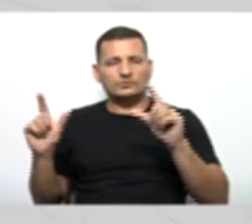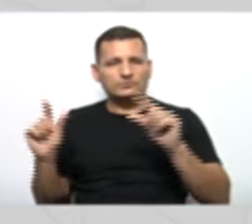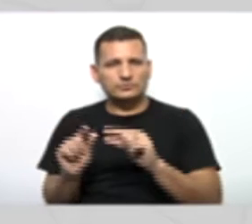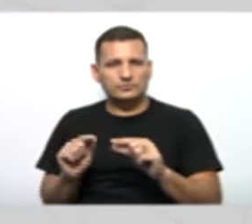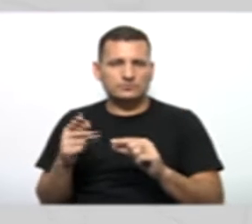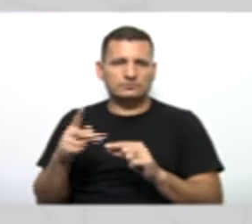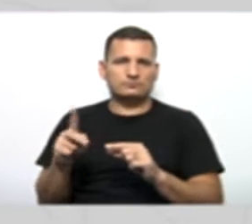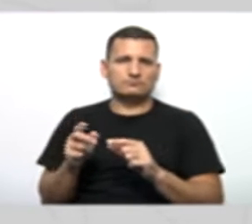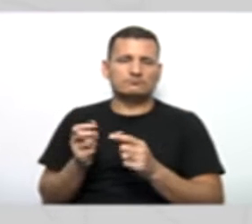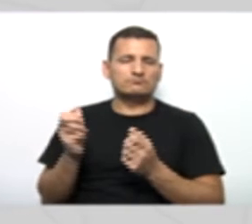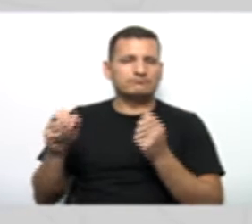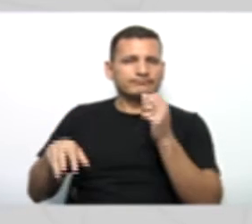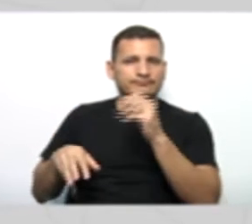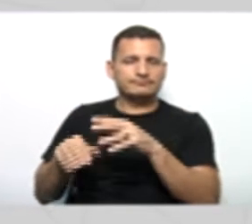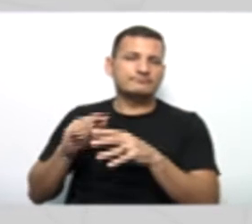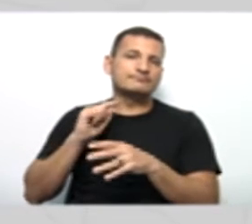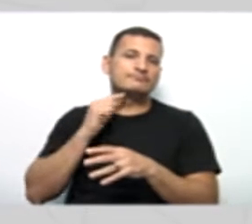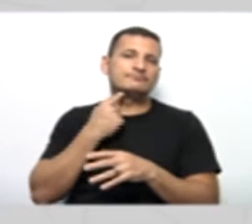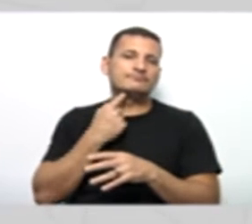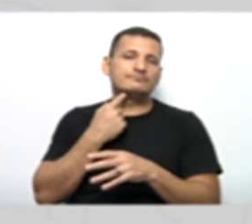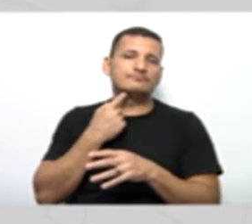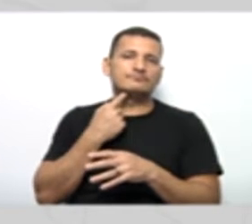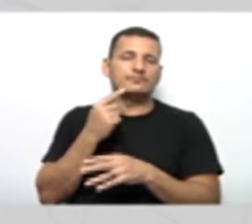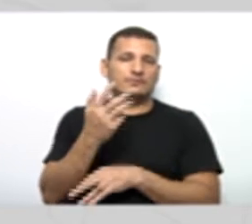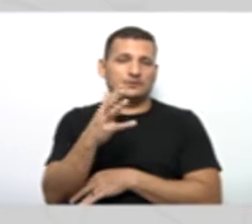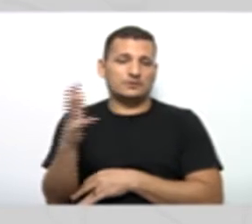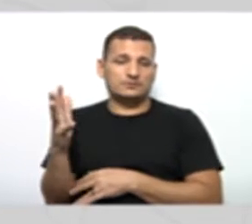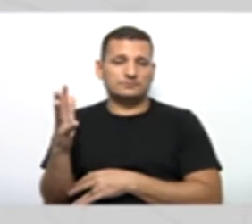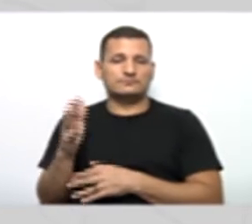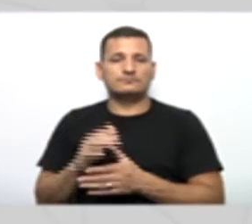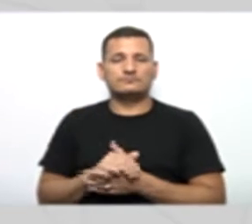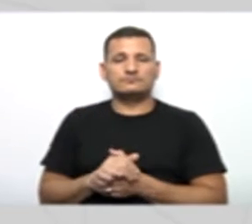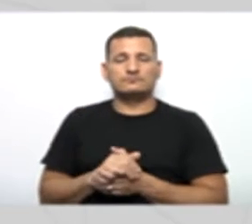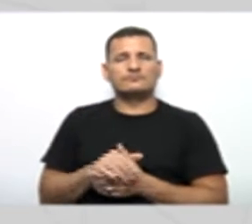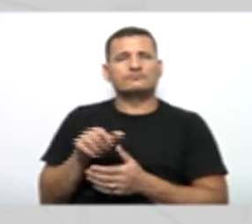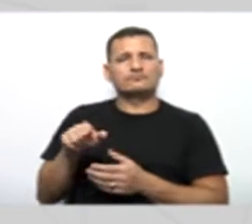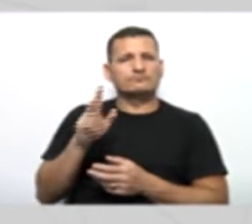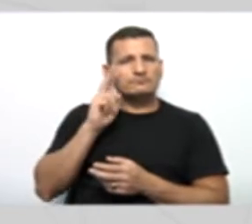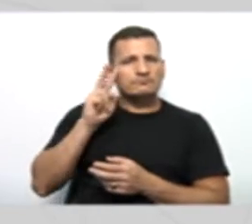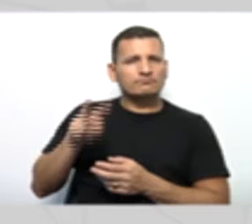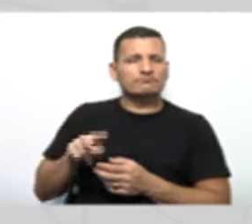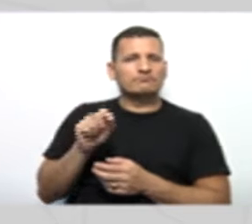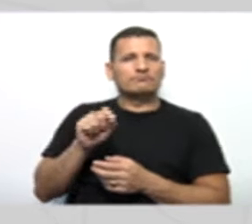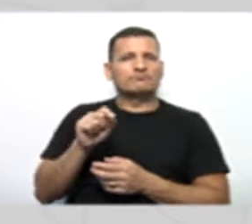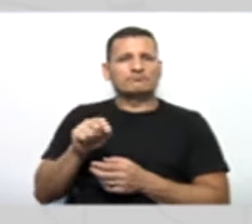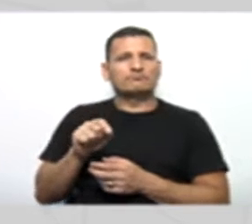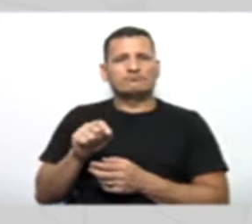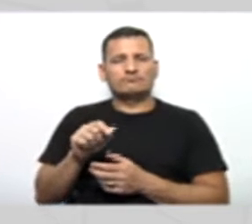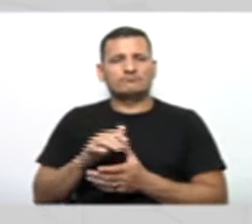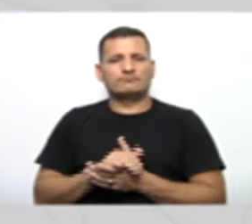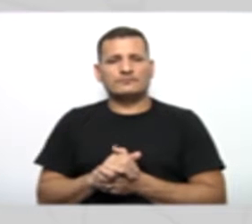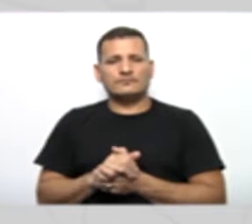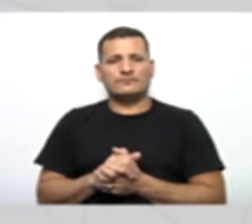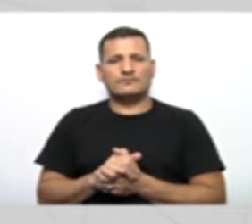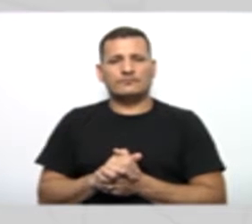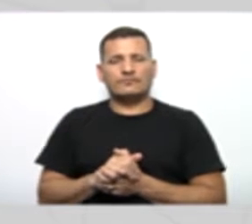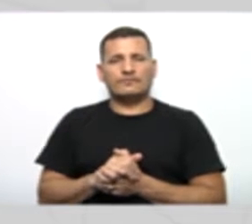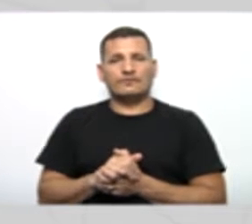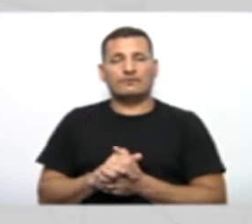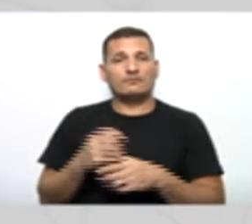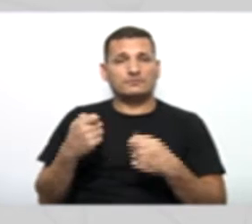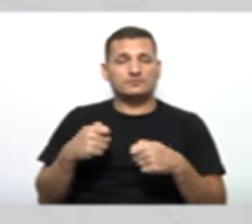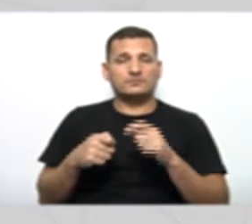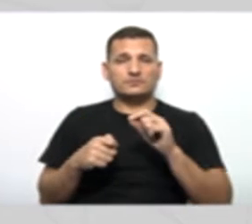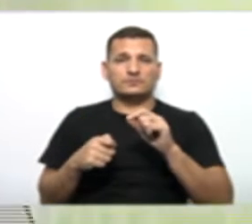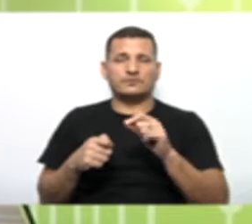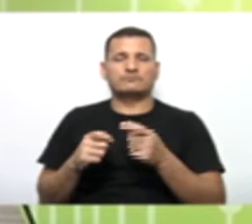meio ambiente. Essa abordagem ela vê a gestão ambiental como um custo. Por quê? Ela vai, muitas vezes, precisar